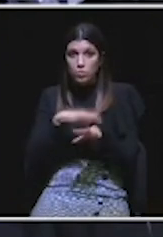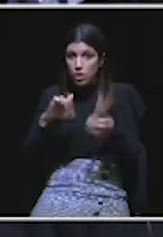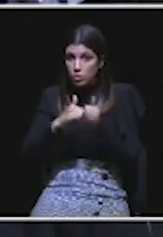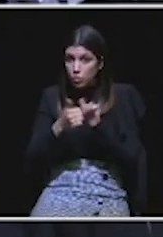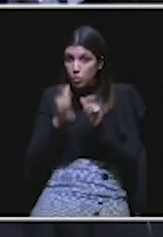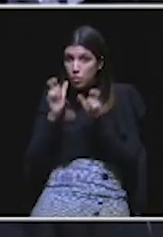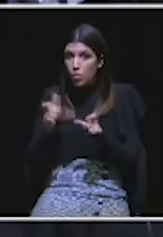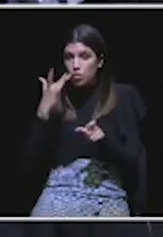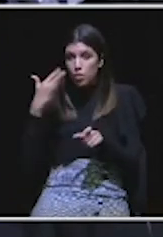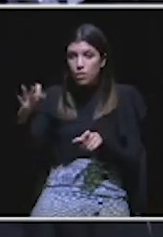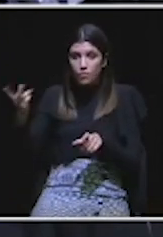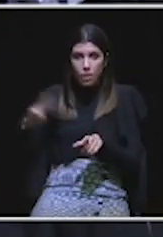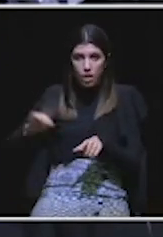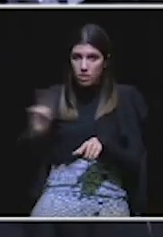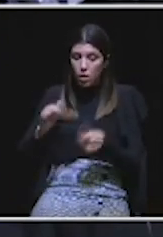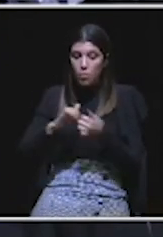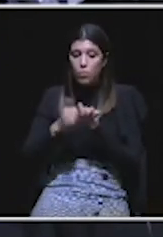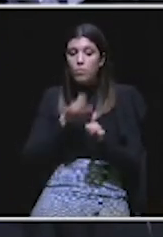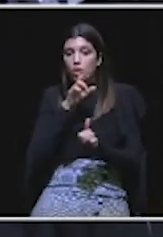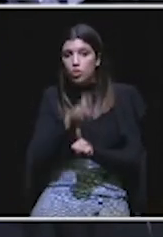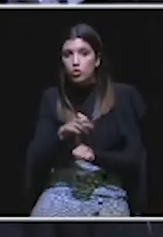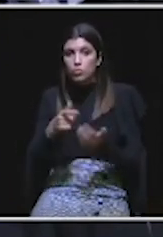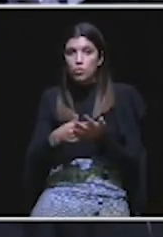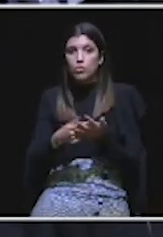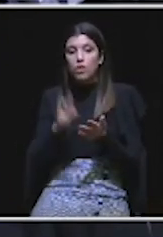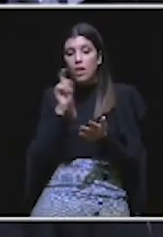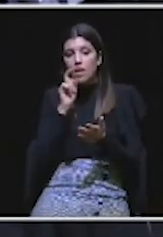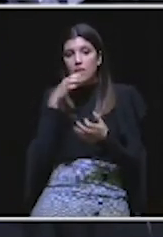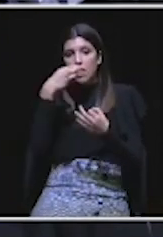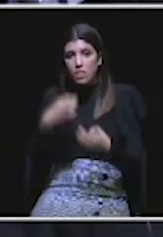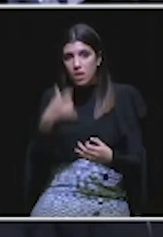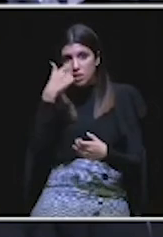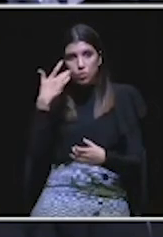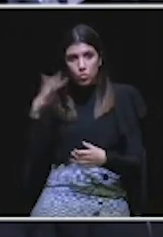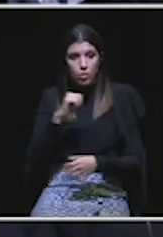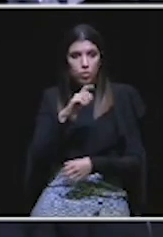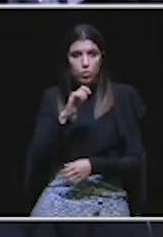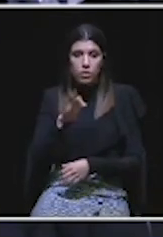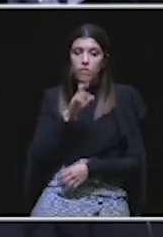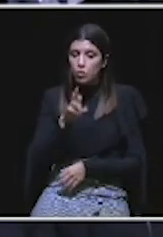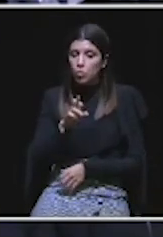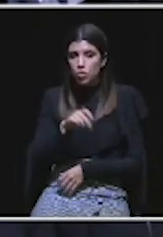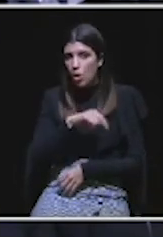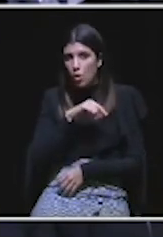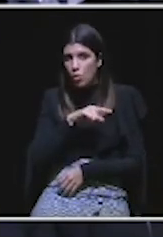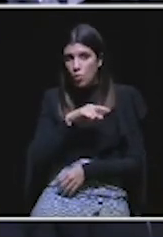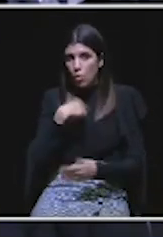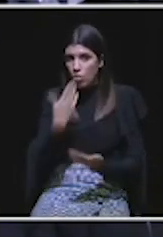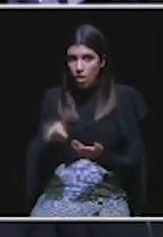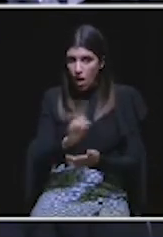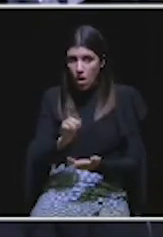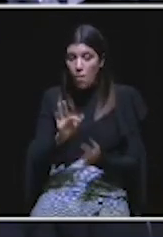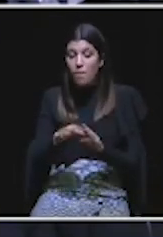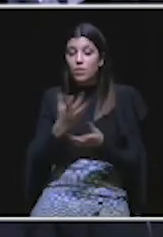de controle de imigração. Há um problema de resposta e de garantias dignas aos imigrantes, sim, e o SEF tarda a dar resposta, mas o incêndio foi